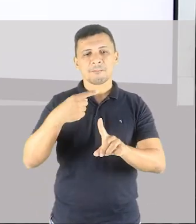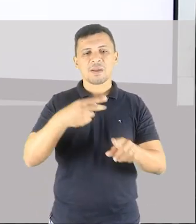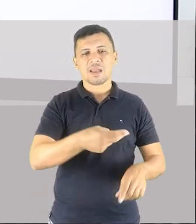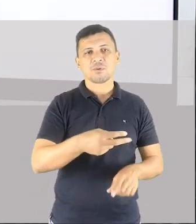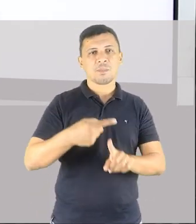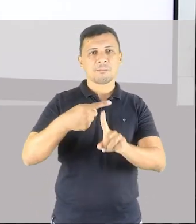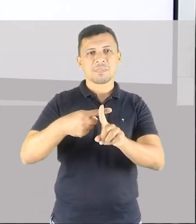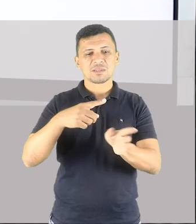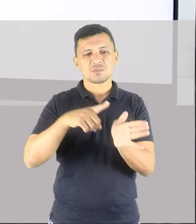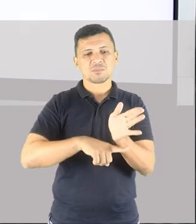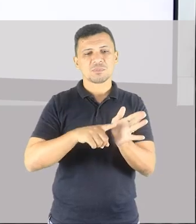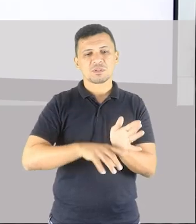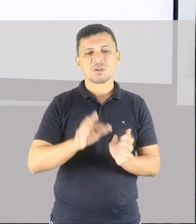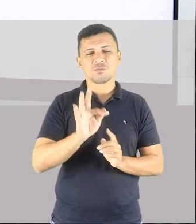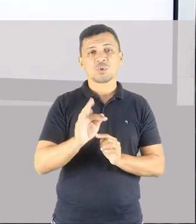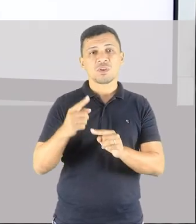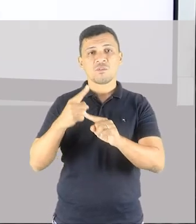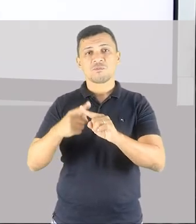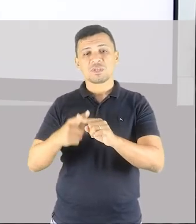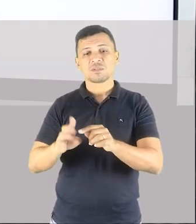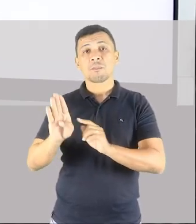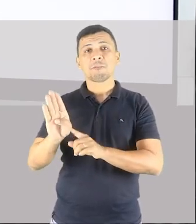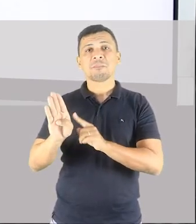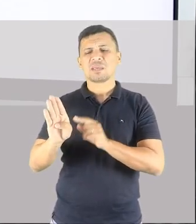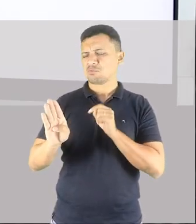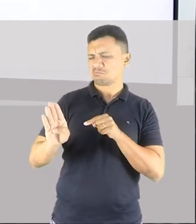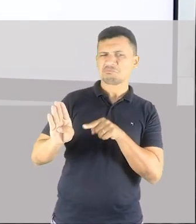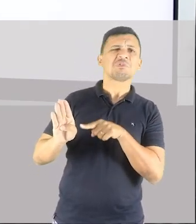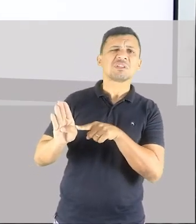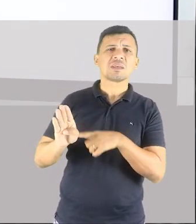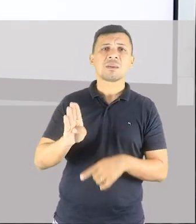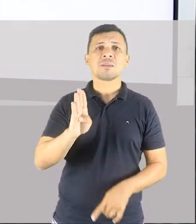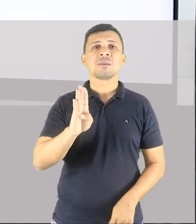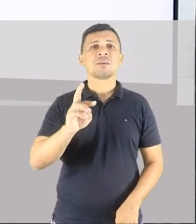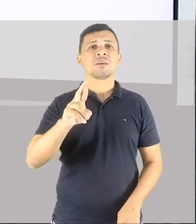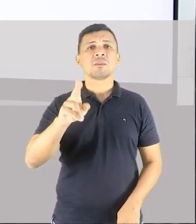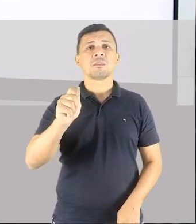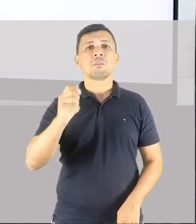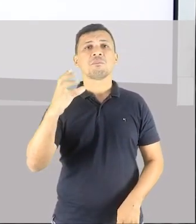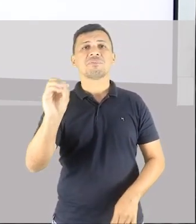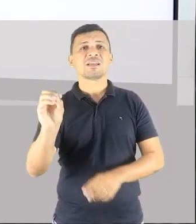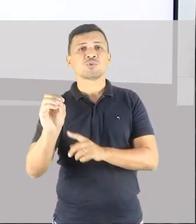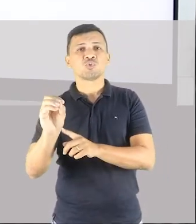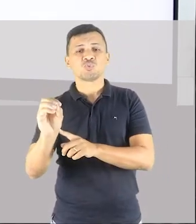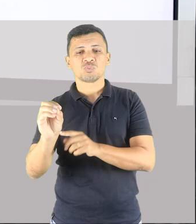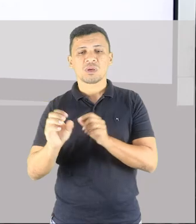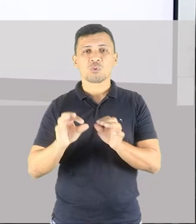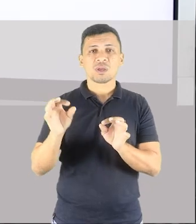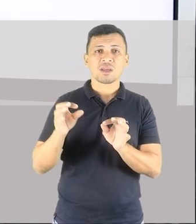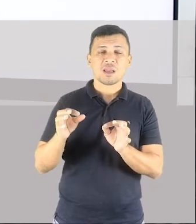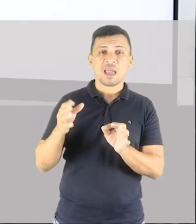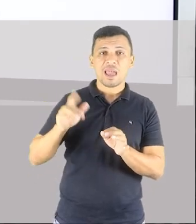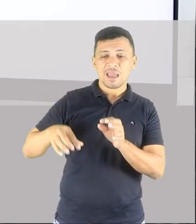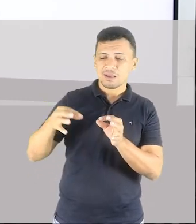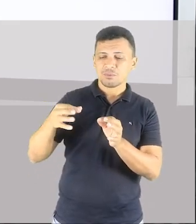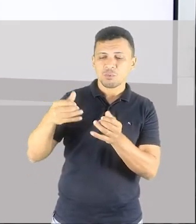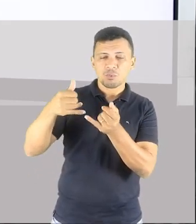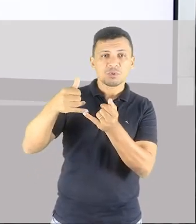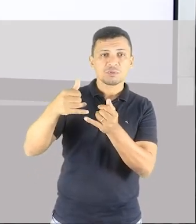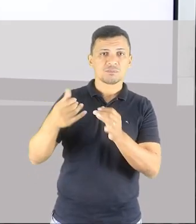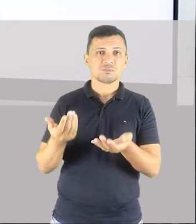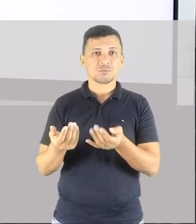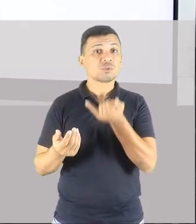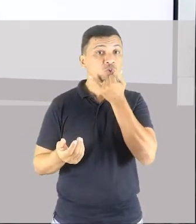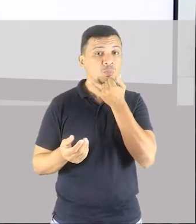força, tá? O que seria esse braço da força, gente? É a linha, é a distância, perdão,